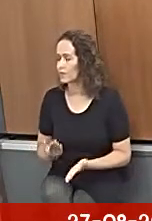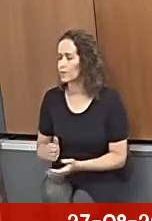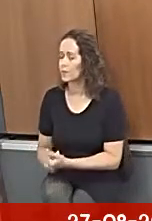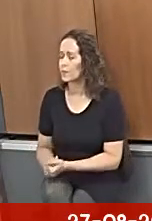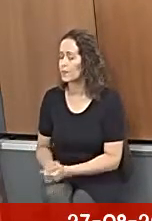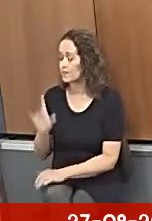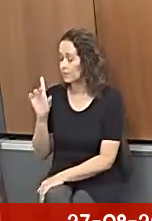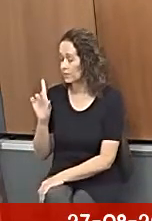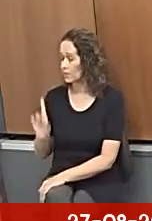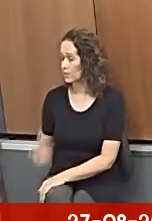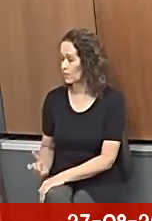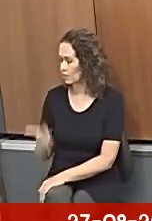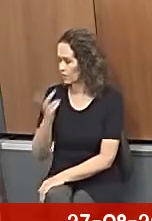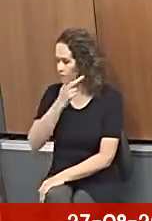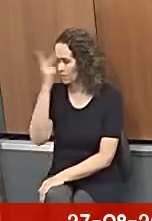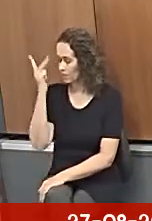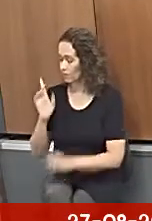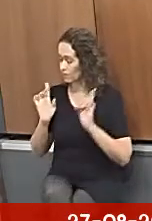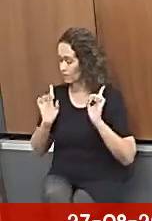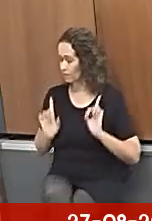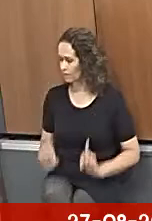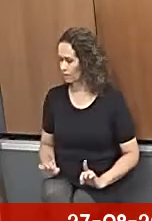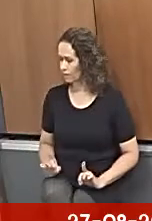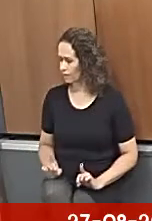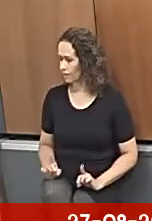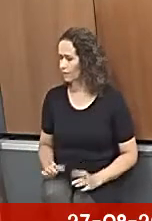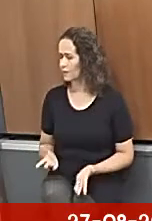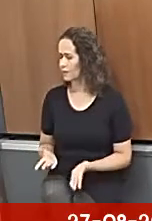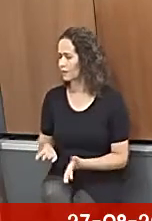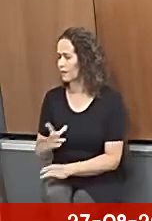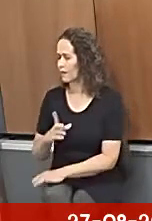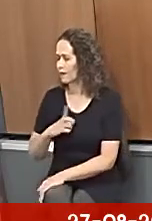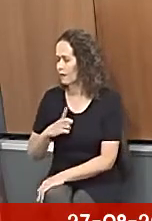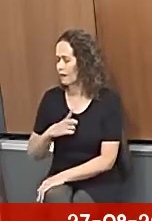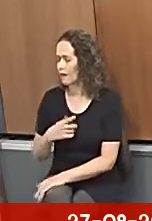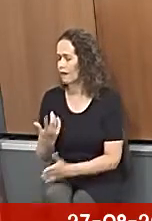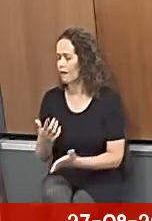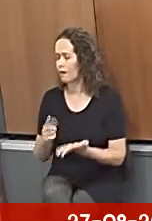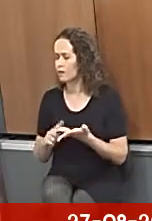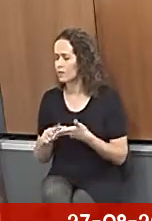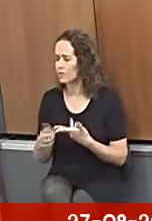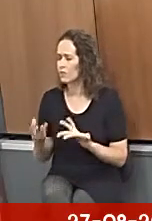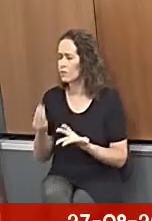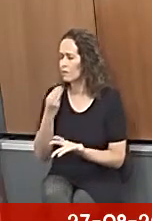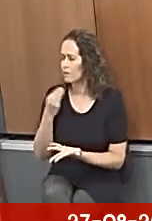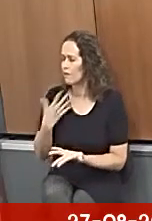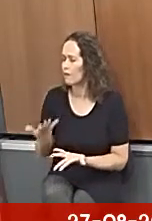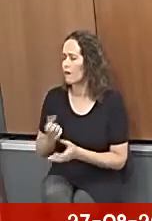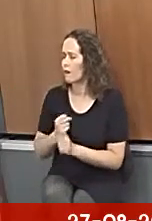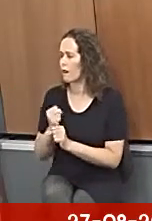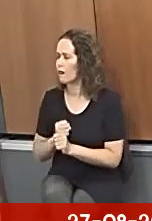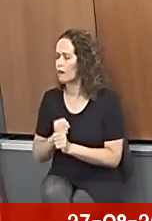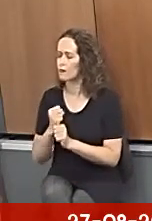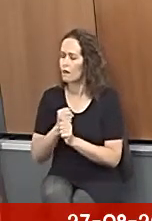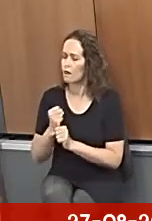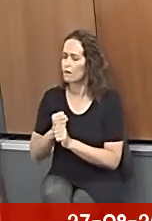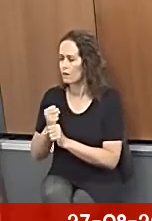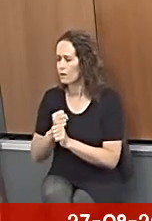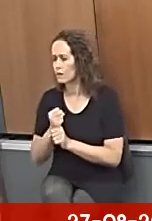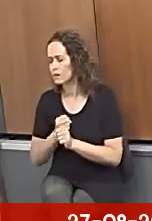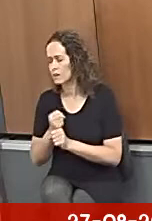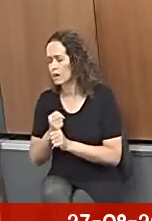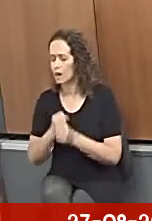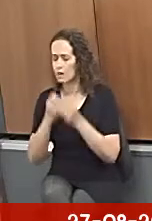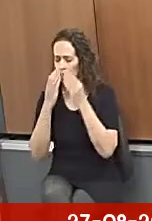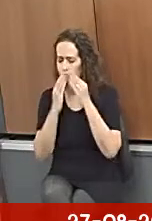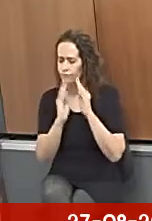dá pra entender a pessoa com deficiência tem uma dupla vulnerabilidade de anos e anos elas estarem à margem da sociedade elas